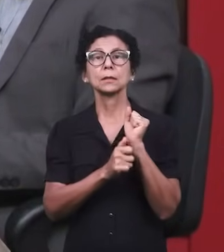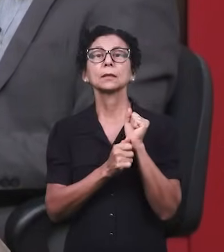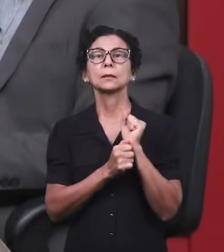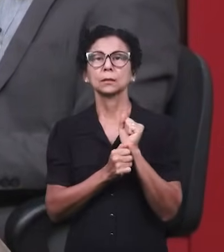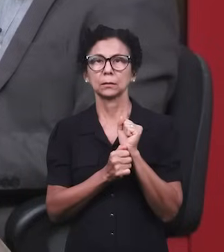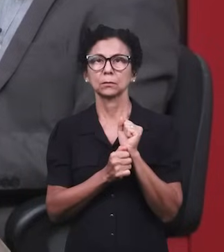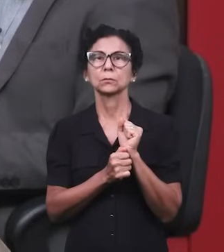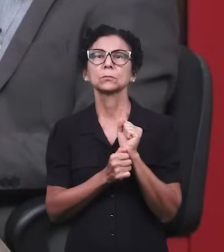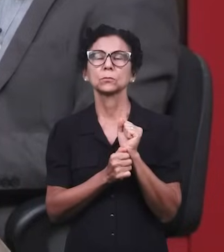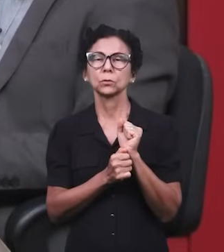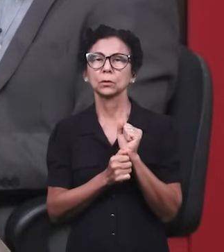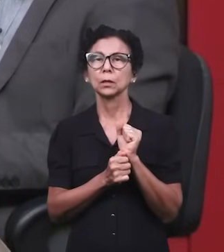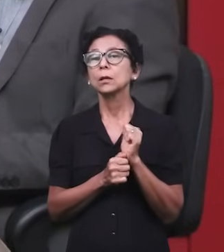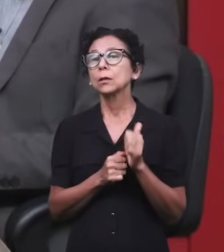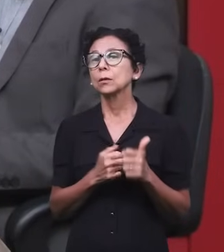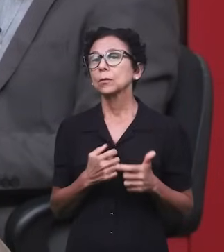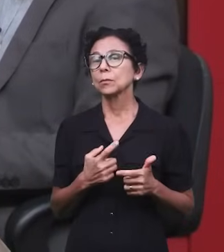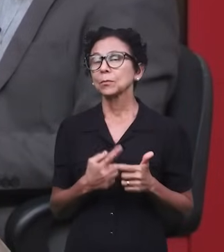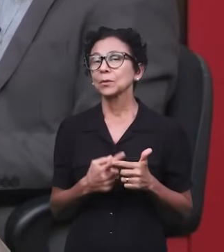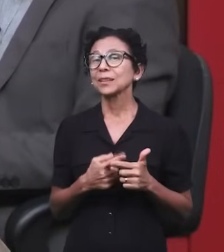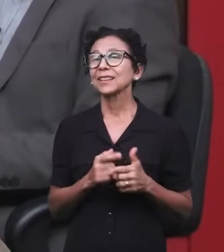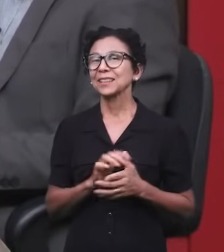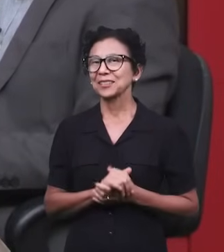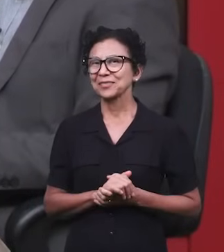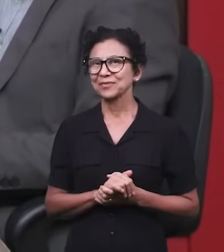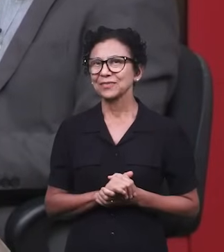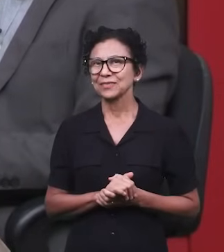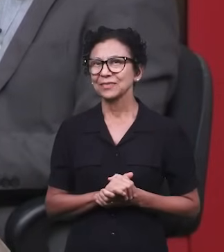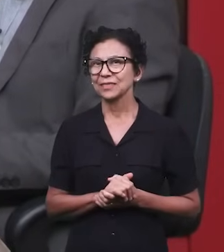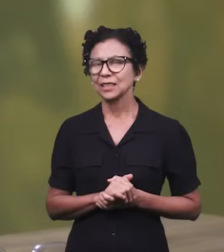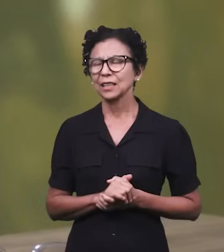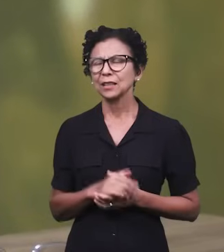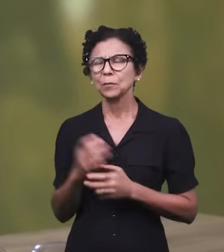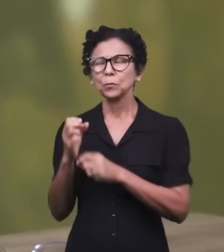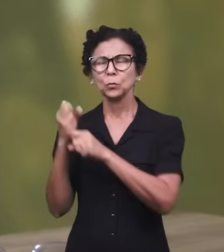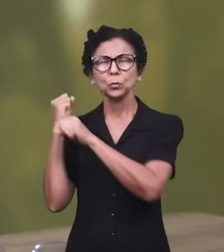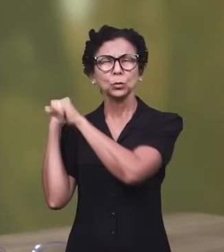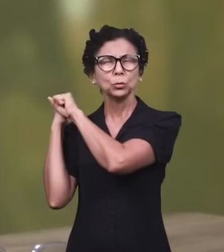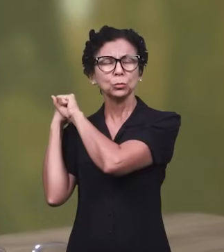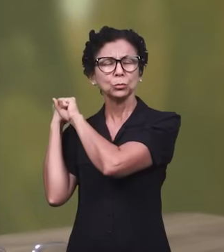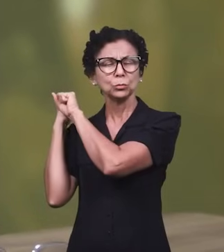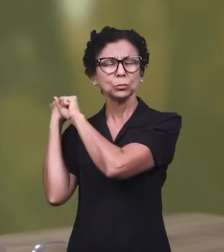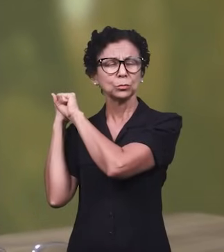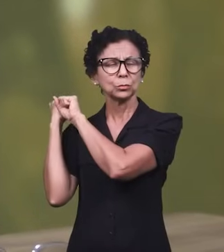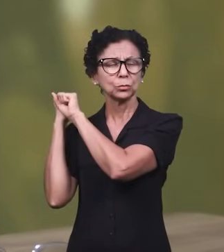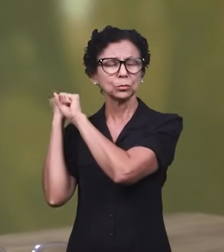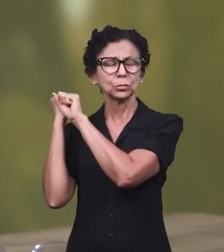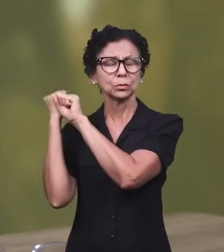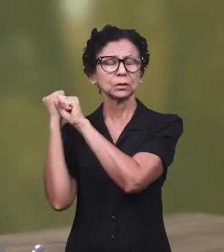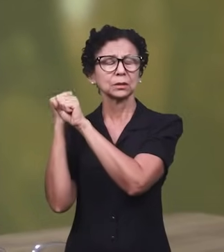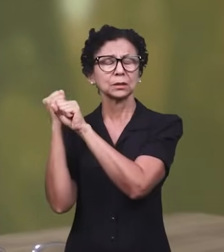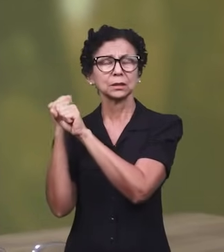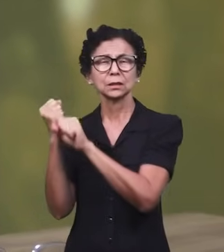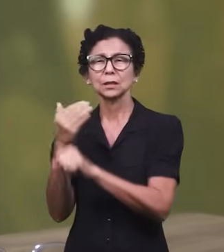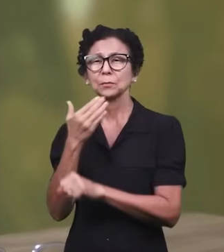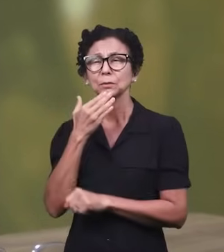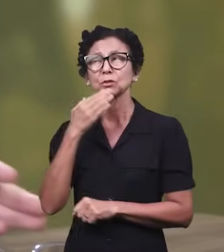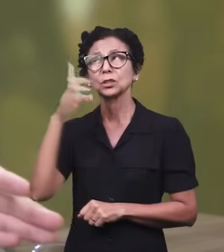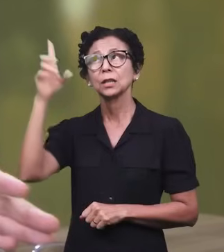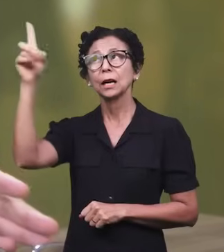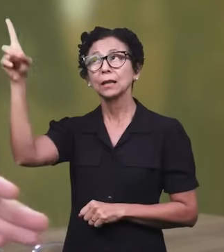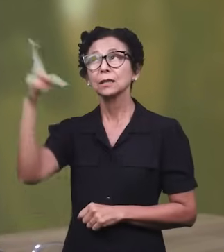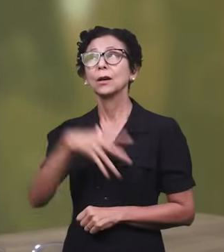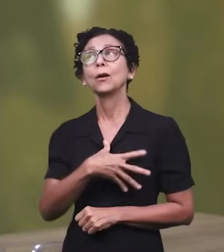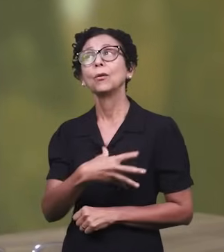ela inclui a obra na oração dela. Ela queria ter um filho já há muitos anos, ela já deveria ter pedido isso muitas vezes, e